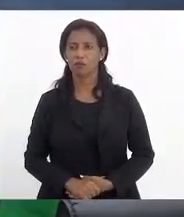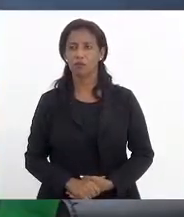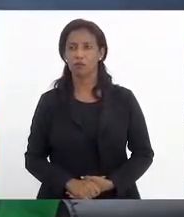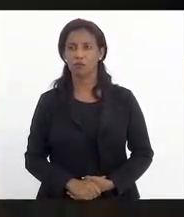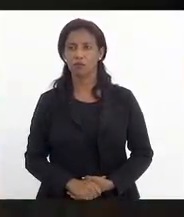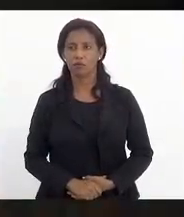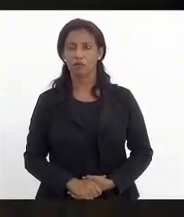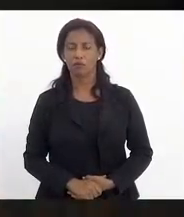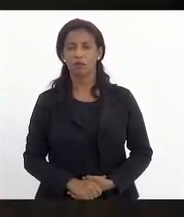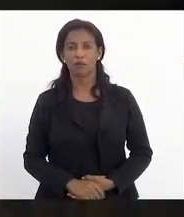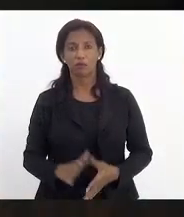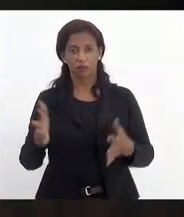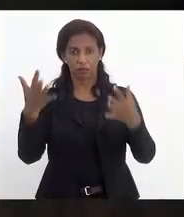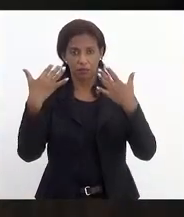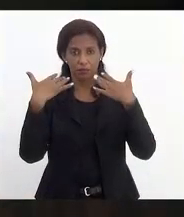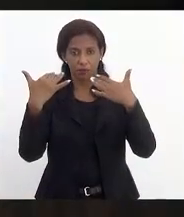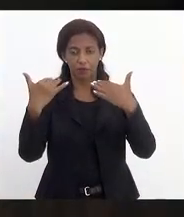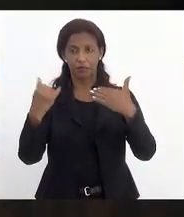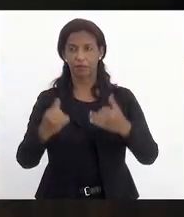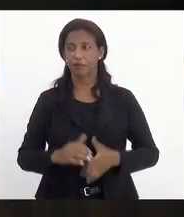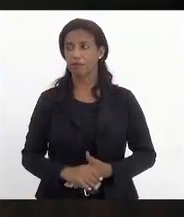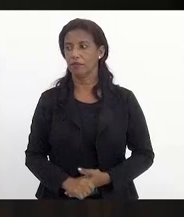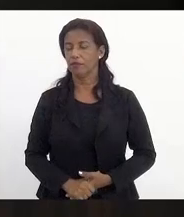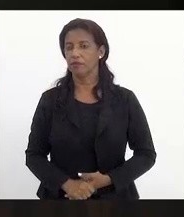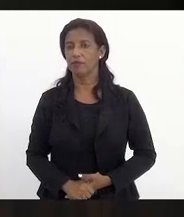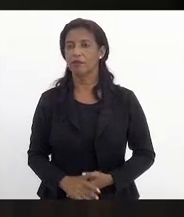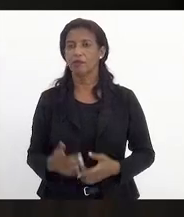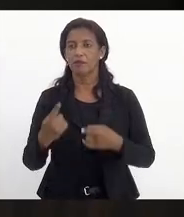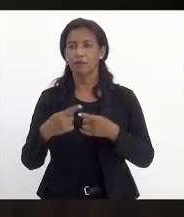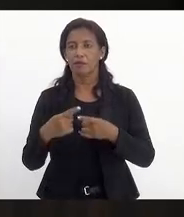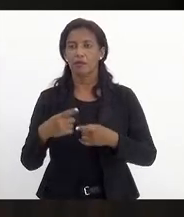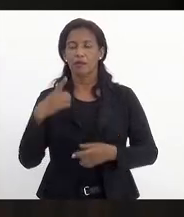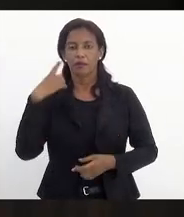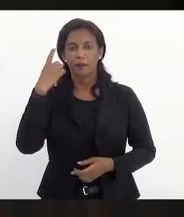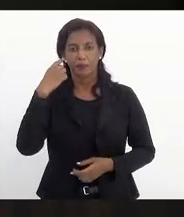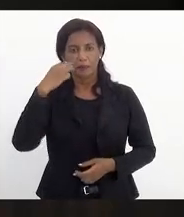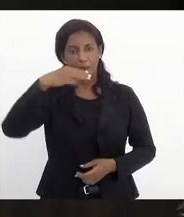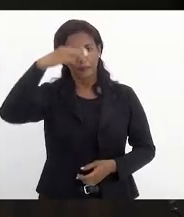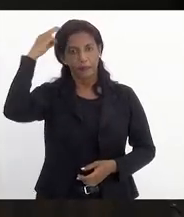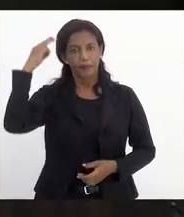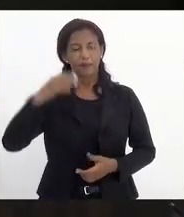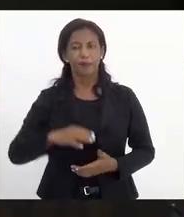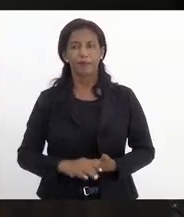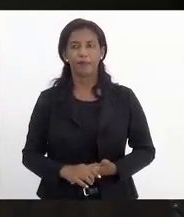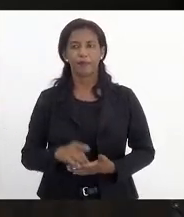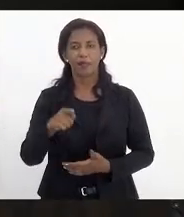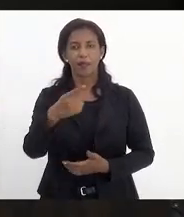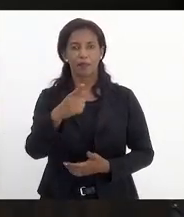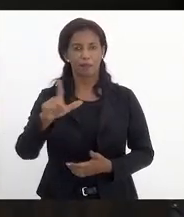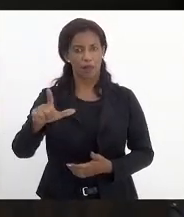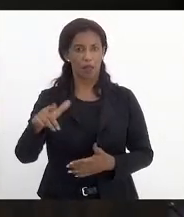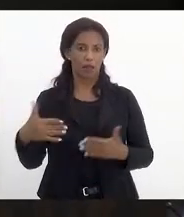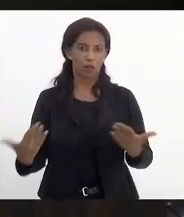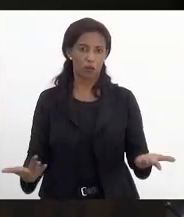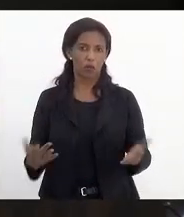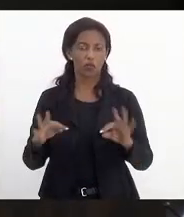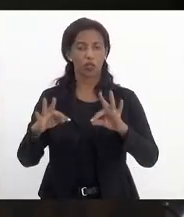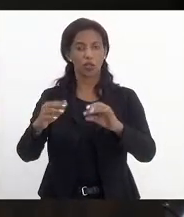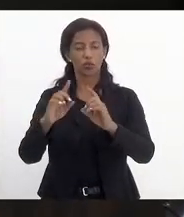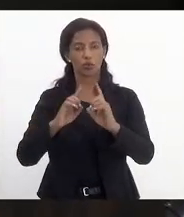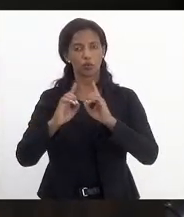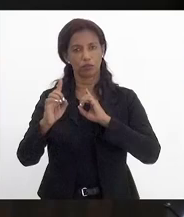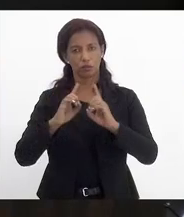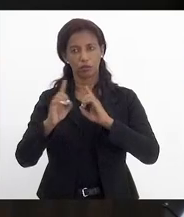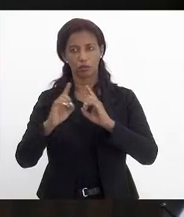chamar a atenção dos senhores parlamentares, porque, deputado Márcio, esse projeto, logicamente, além de todas as discussões